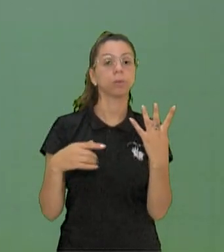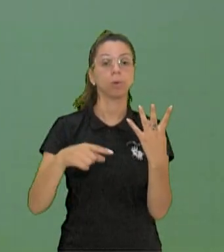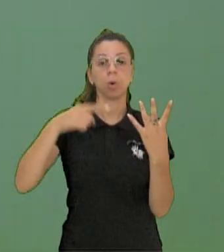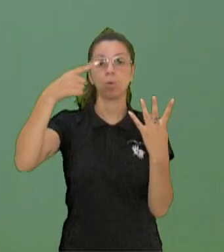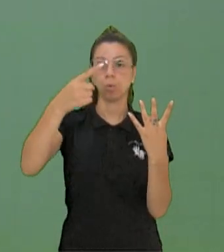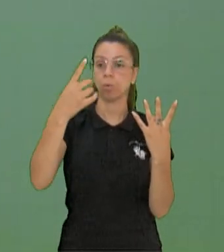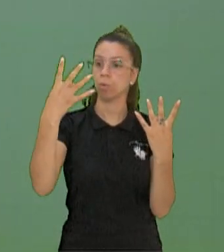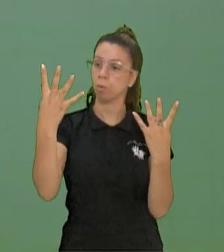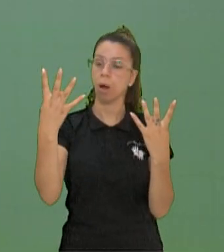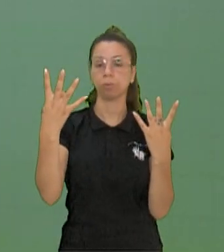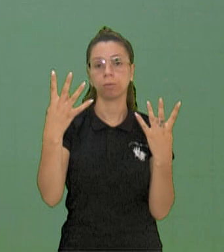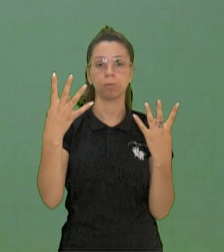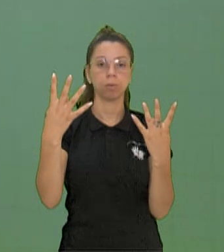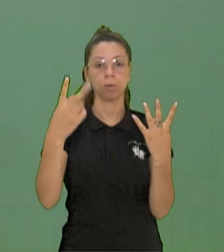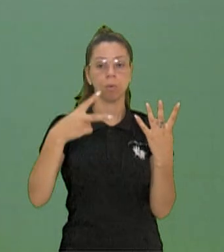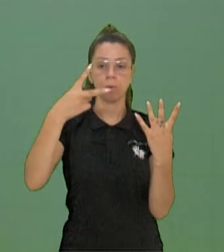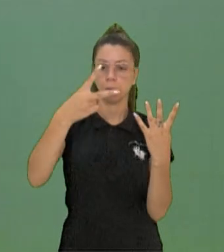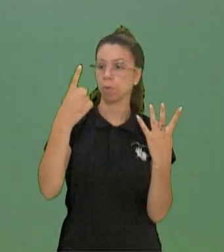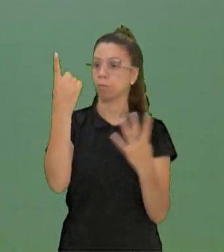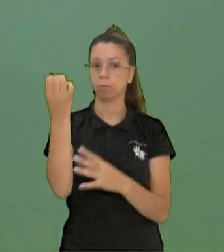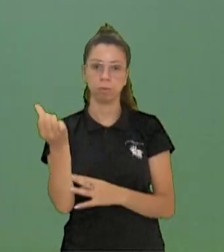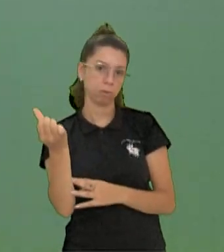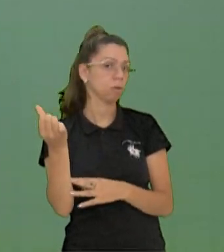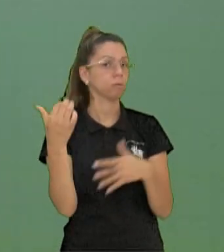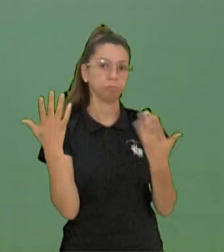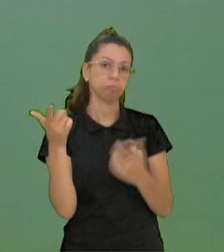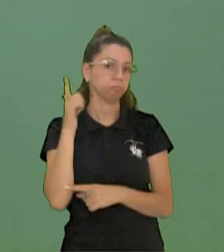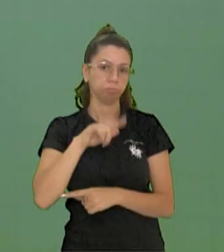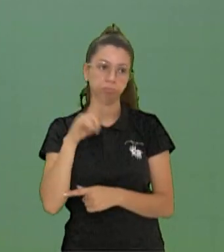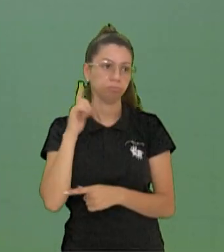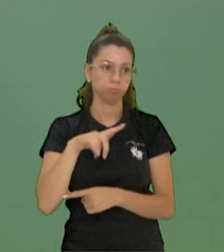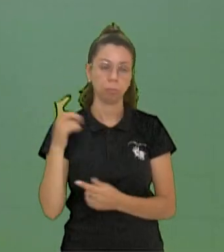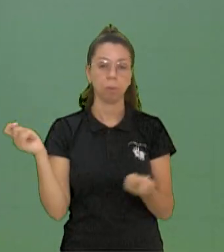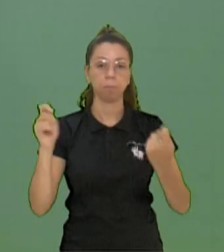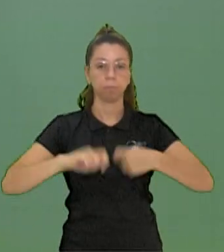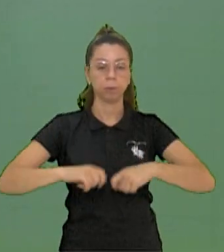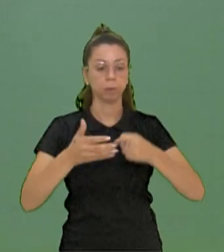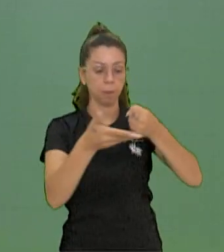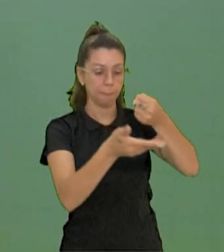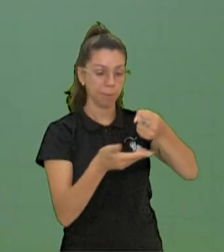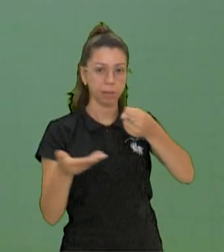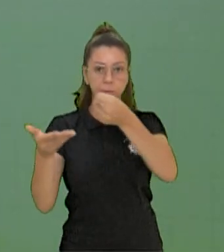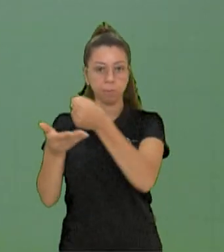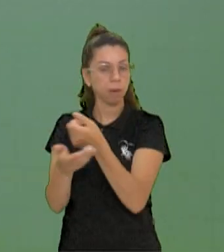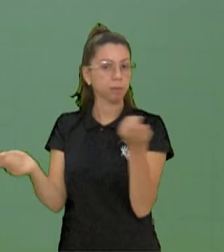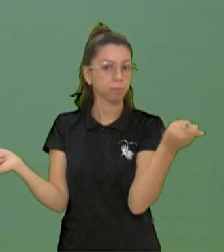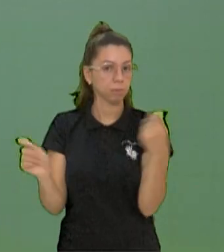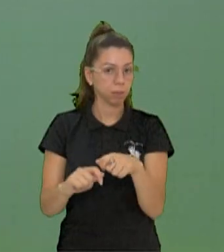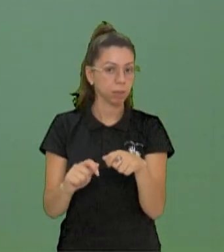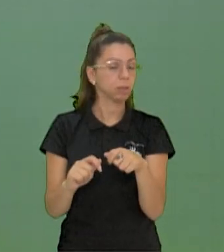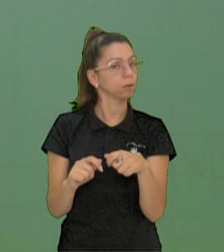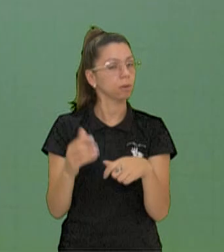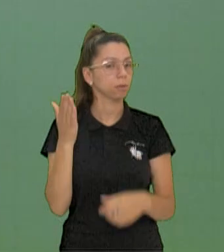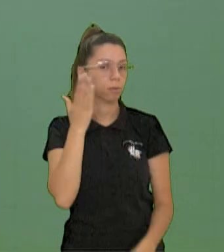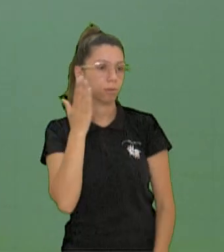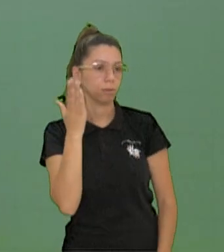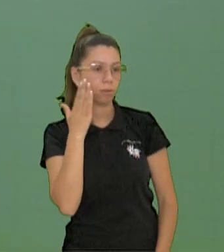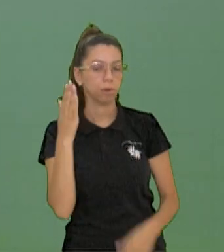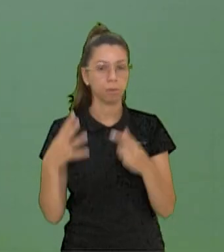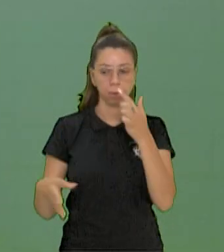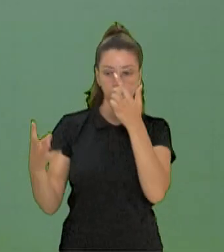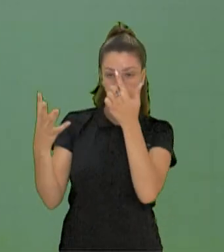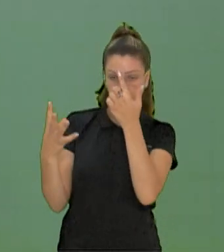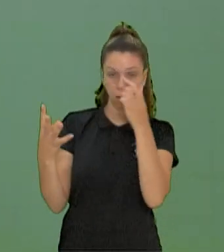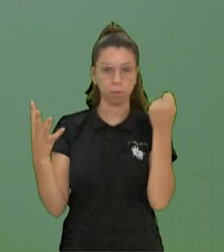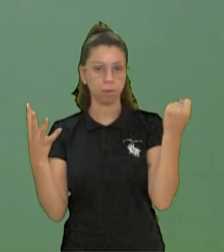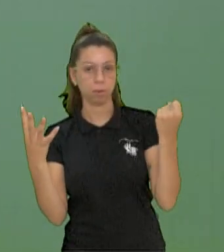a 2 já dá 16, não dá. Então, eu vou ter que mexer nas duas bases. Eu sei que tanto o 4